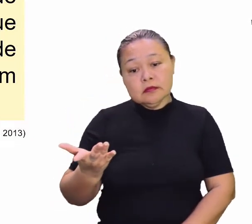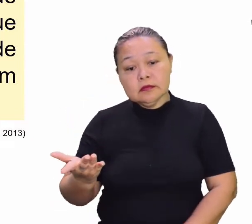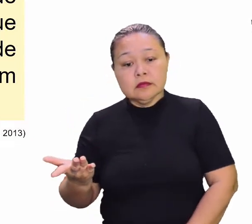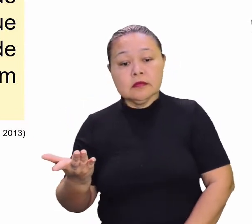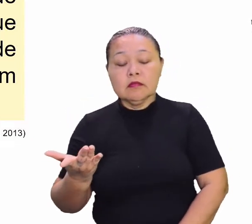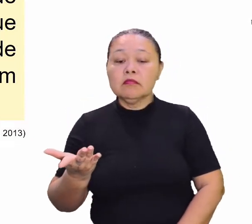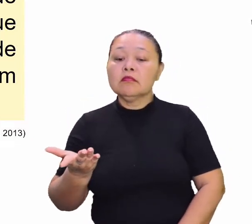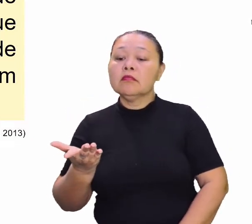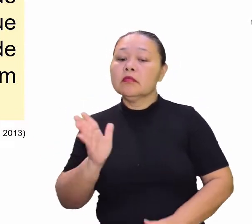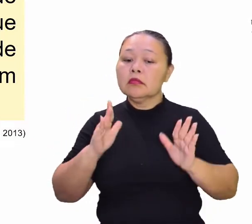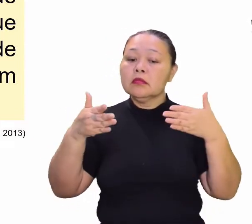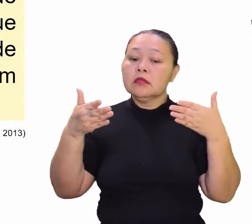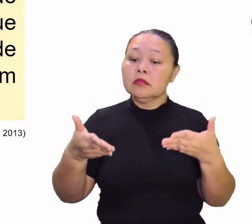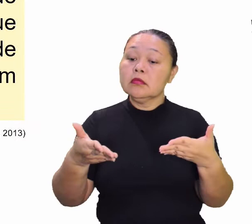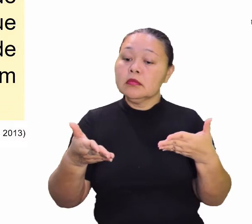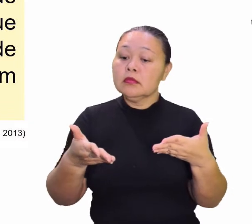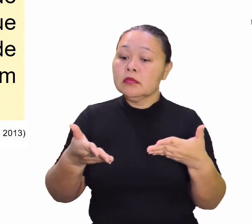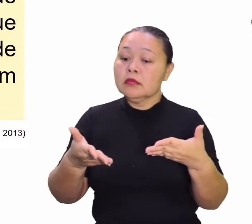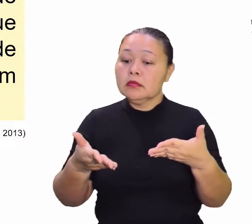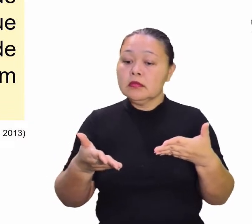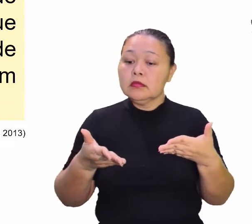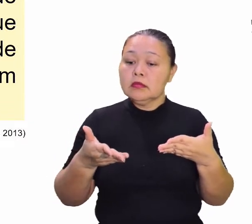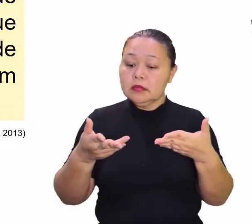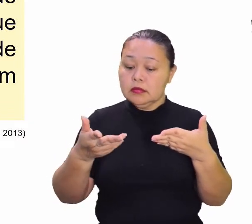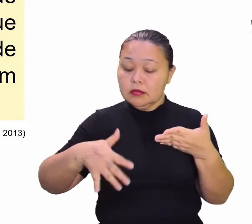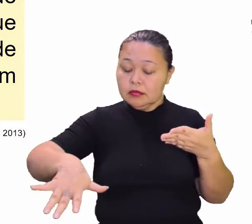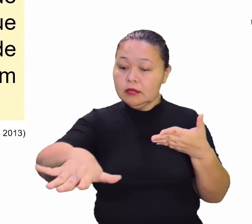servindo quase que